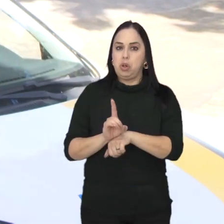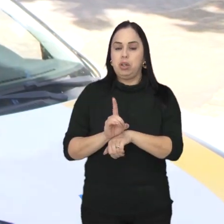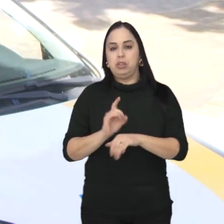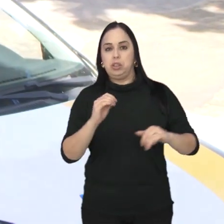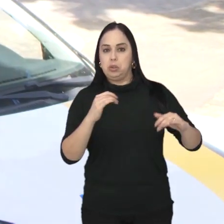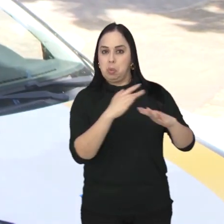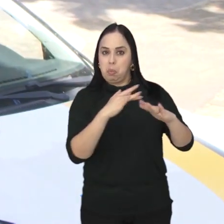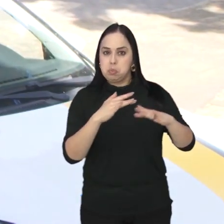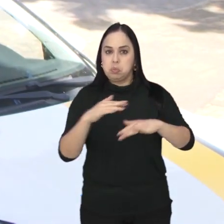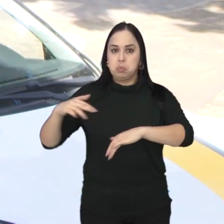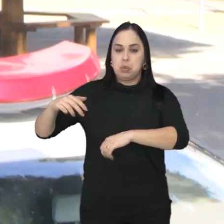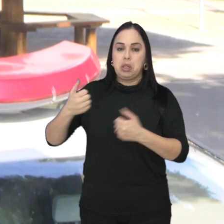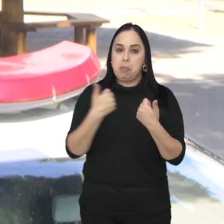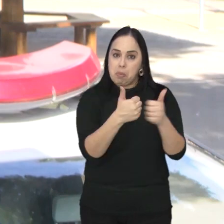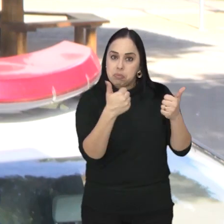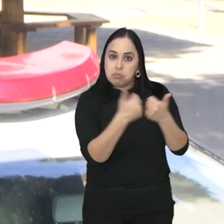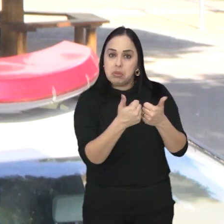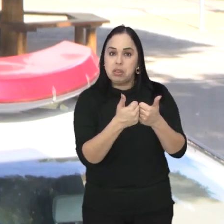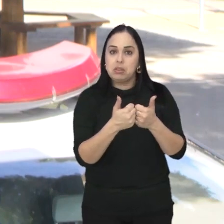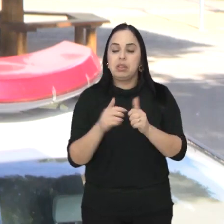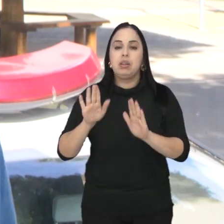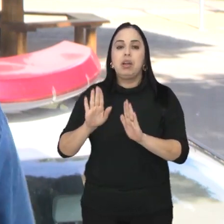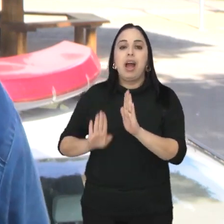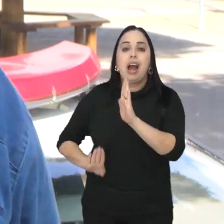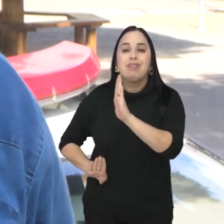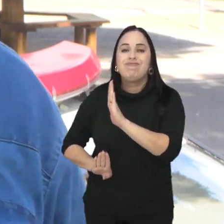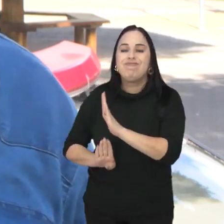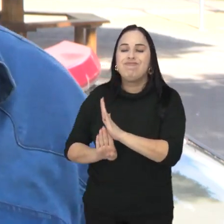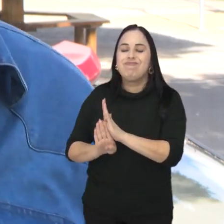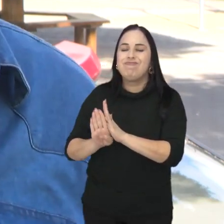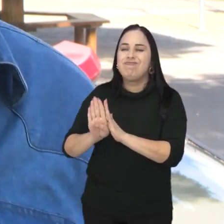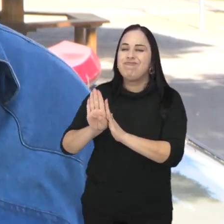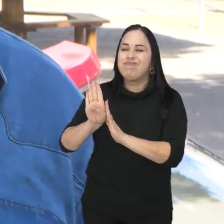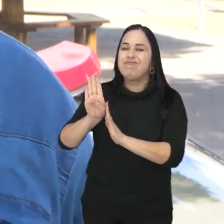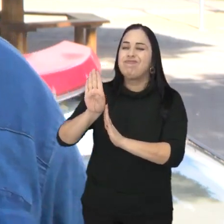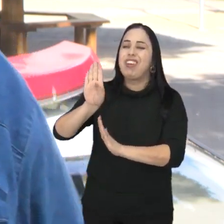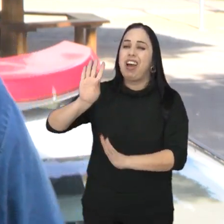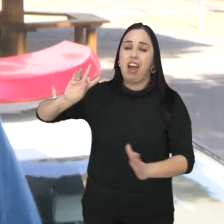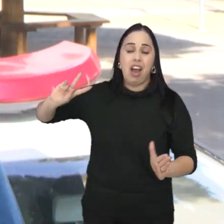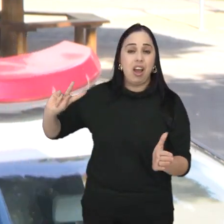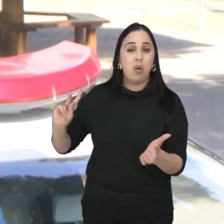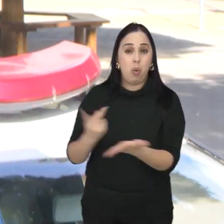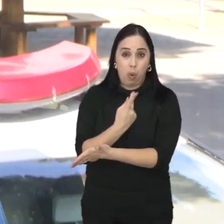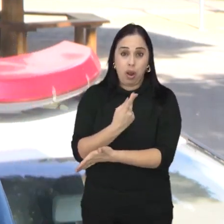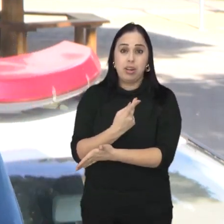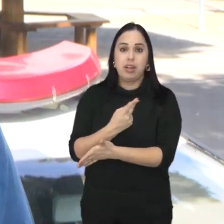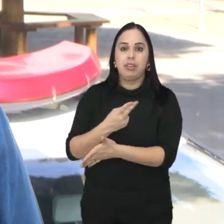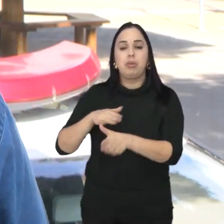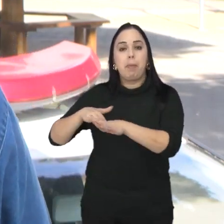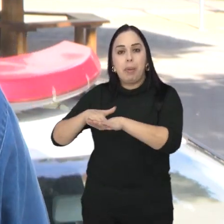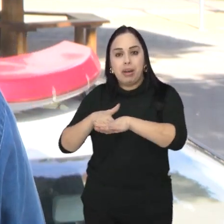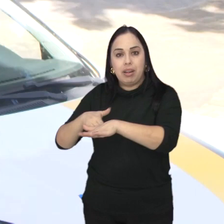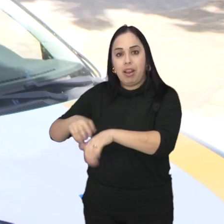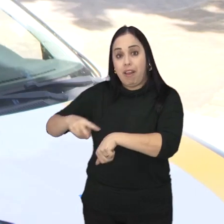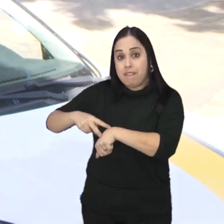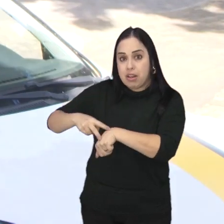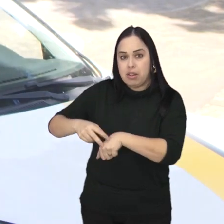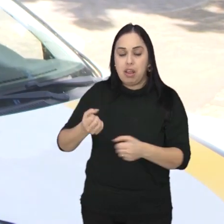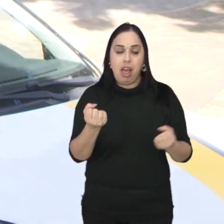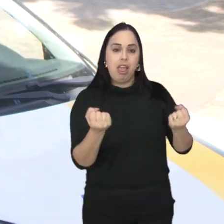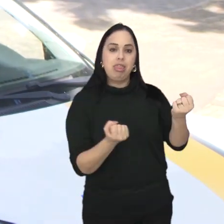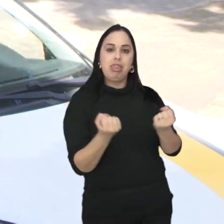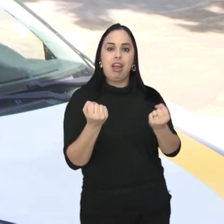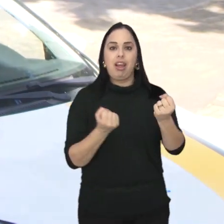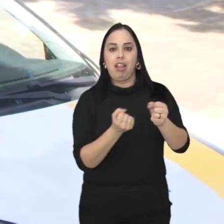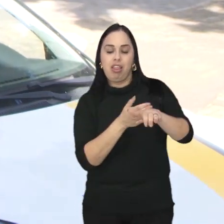operacional de Tráfego e Transporte, o município tem registrado altos índices de infrações no corredor viário da linha verde.